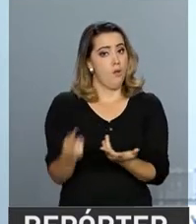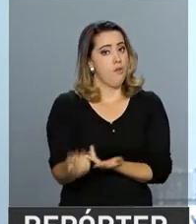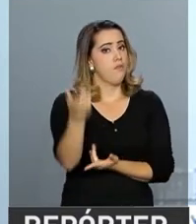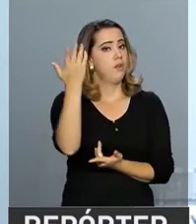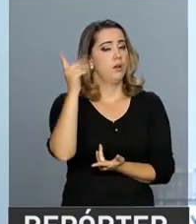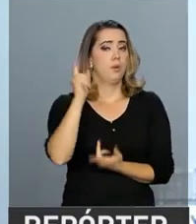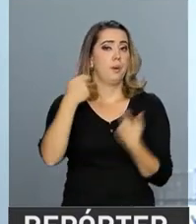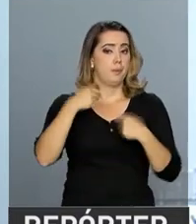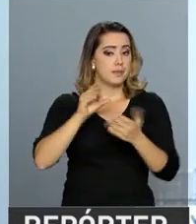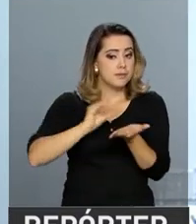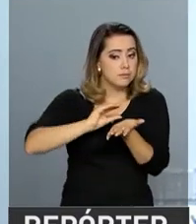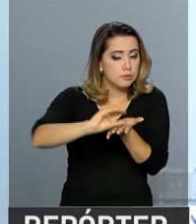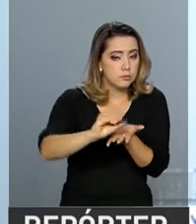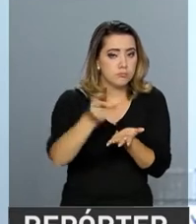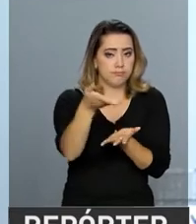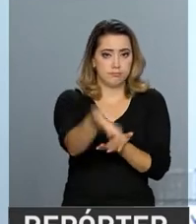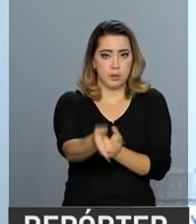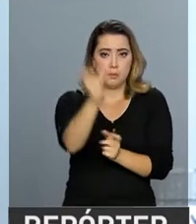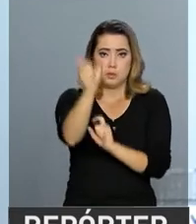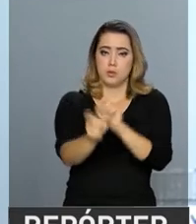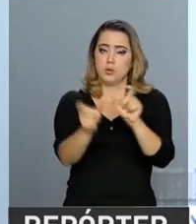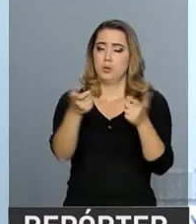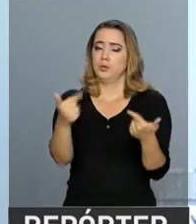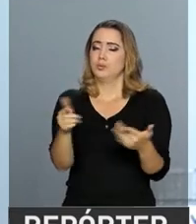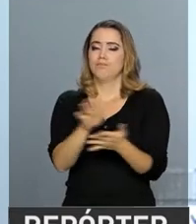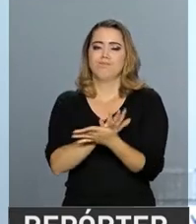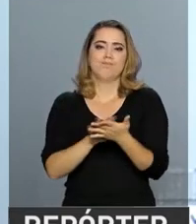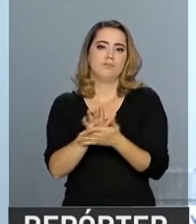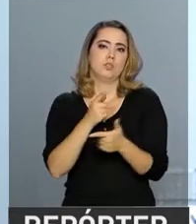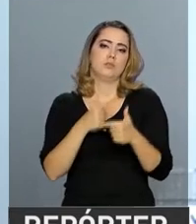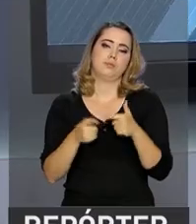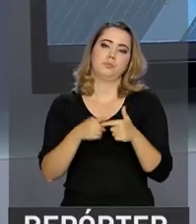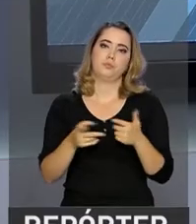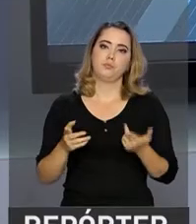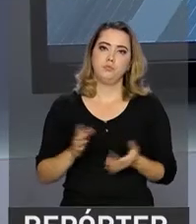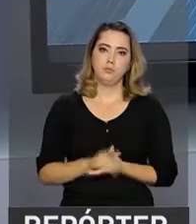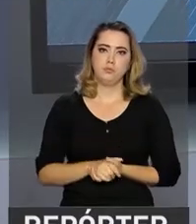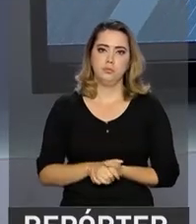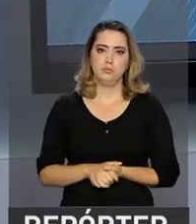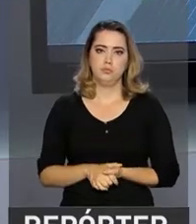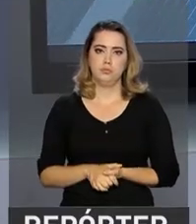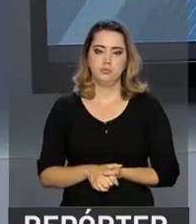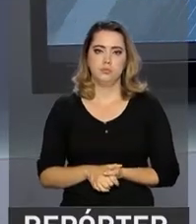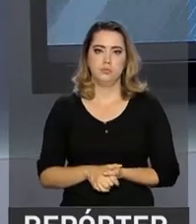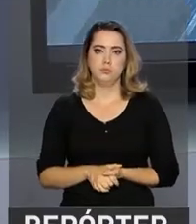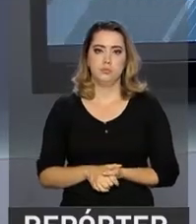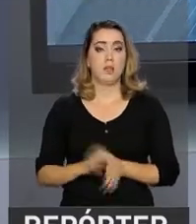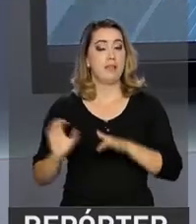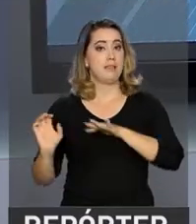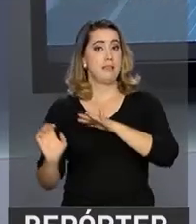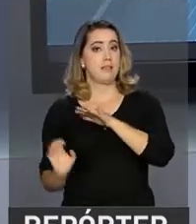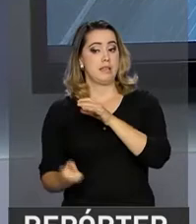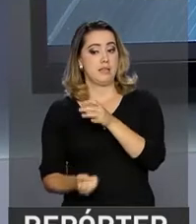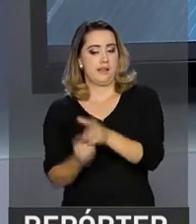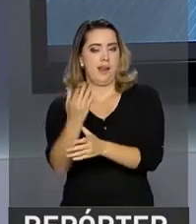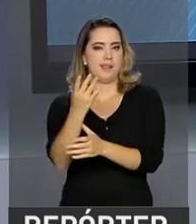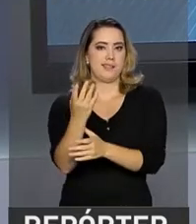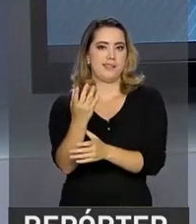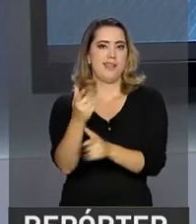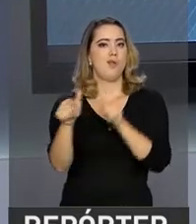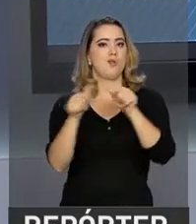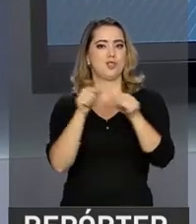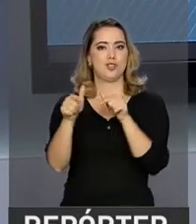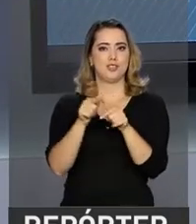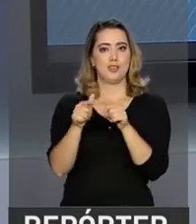que precisam ser disponibilizados para que não haja a interrupção. Empregos em alta, especialmente na